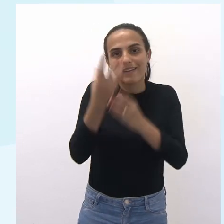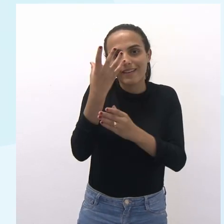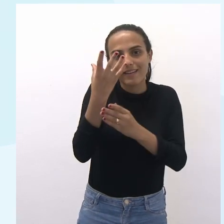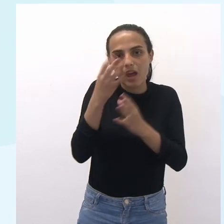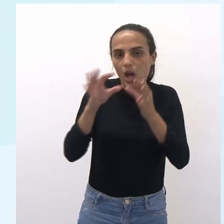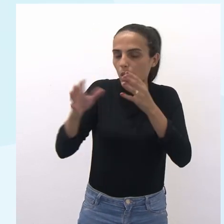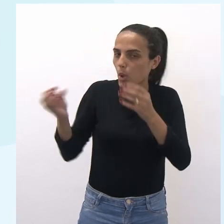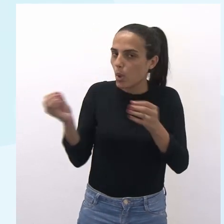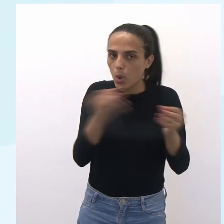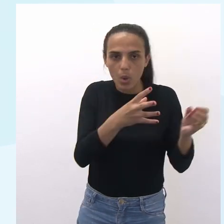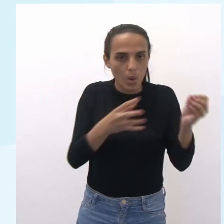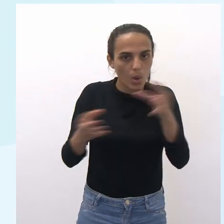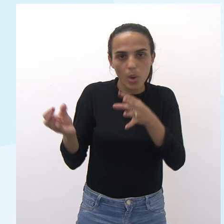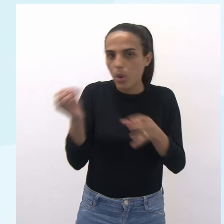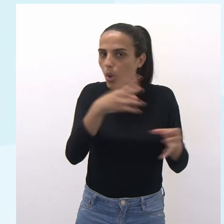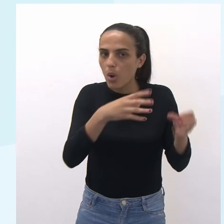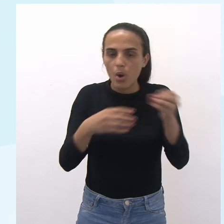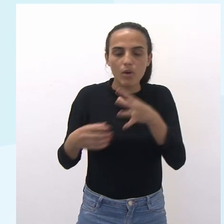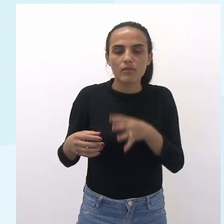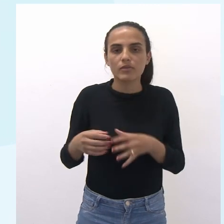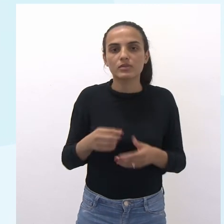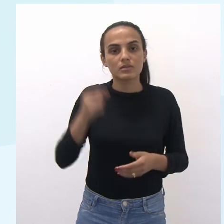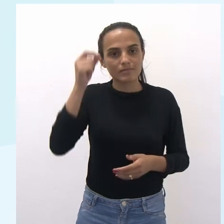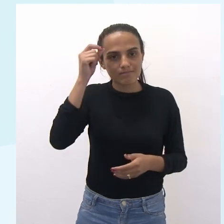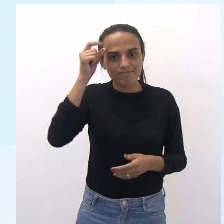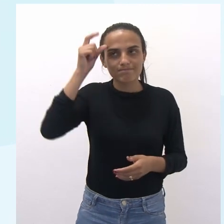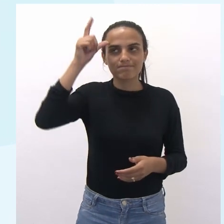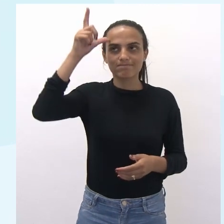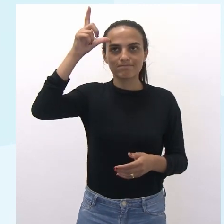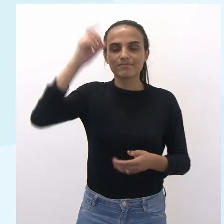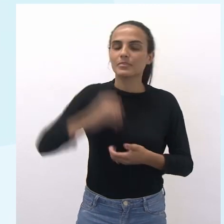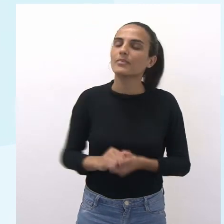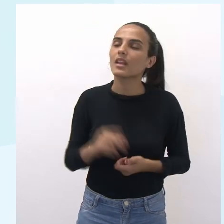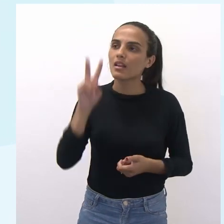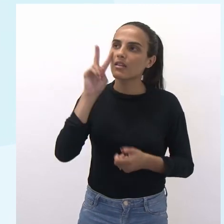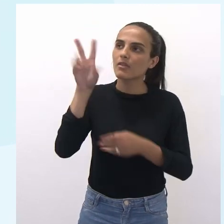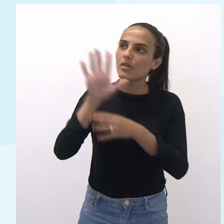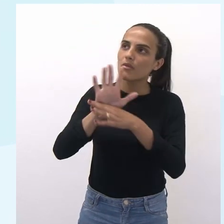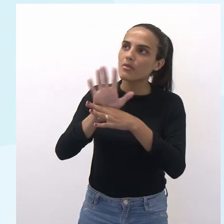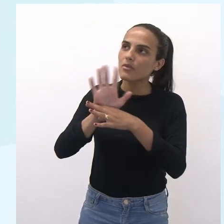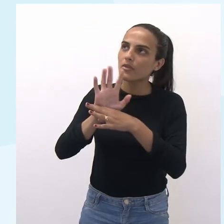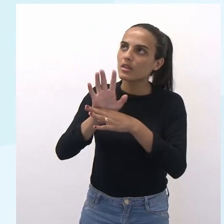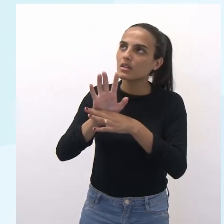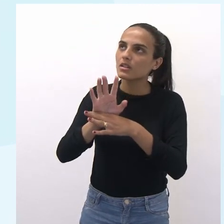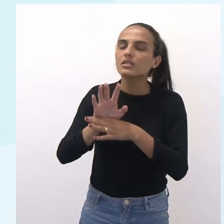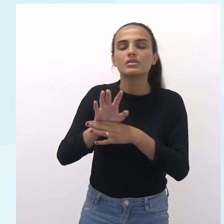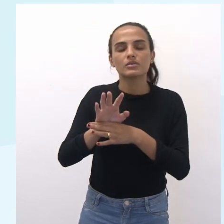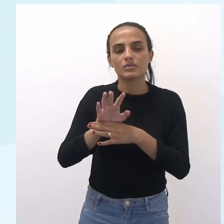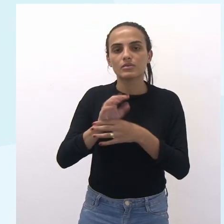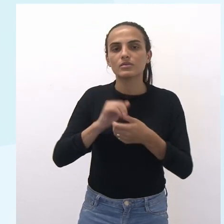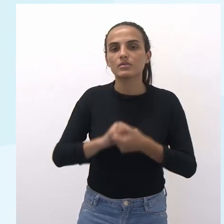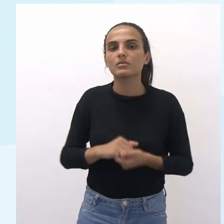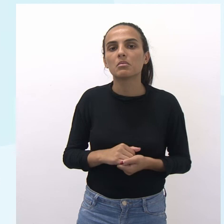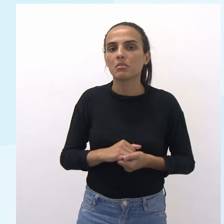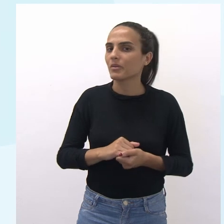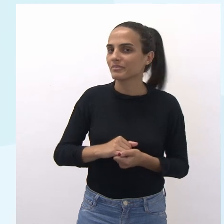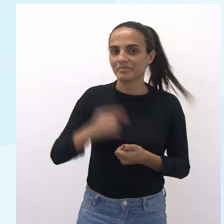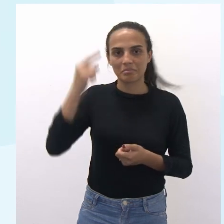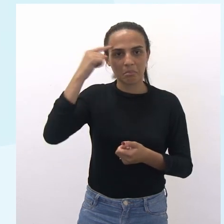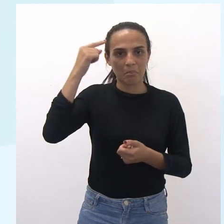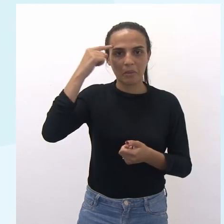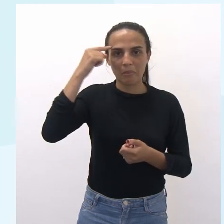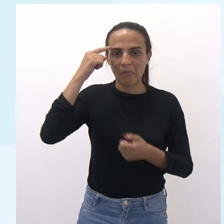novos procedimentos intelectuais. Veja, à medida que ele está assistindo um vídeo, a cognição ali está a milhão, né?